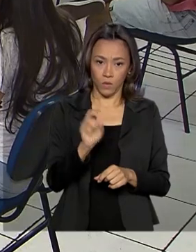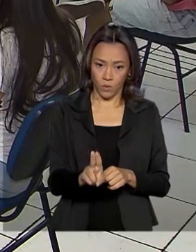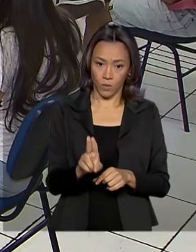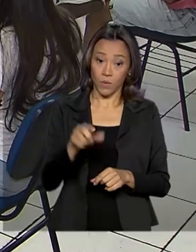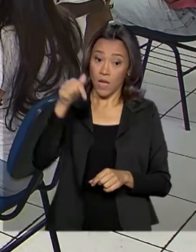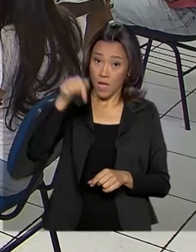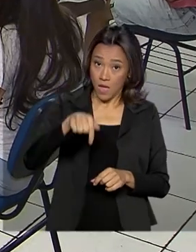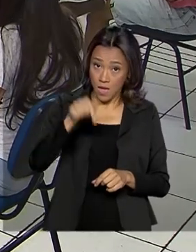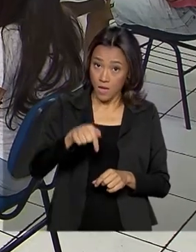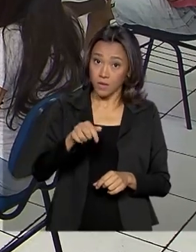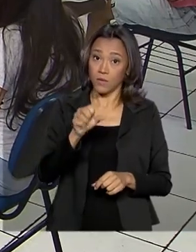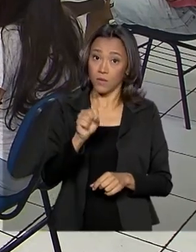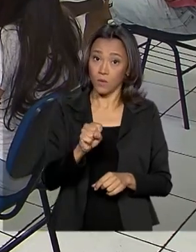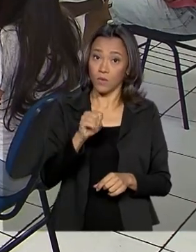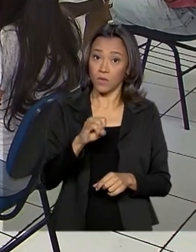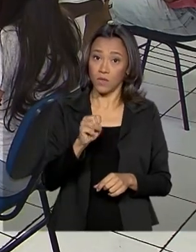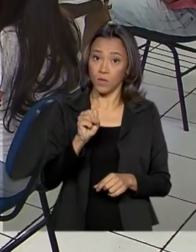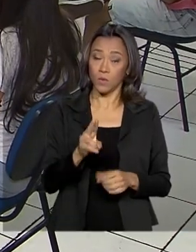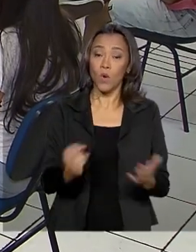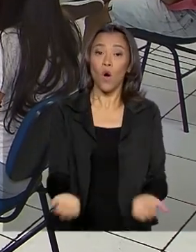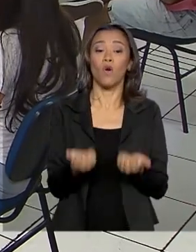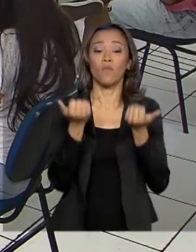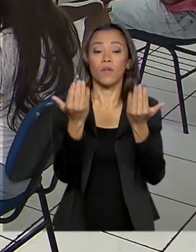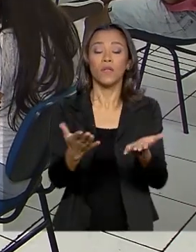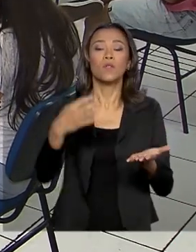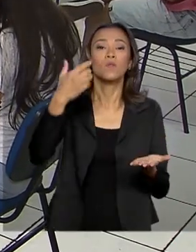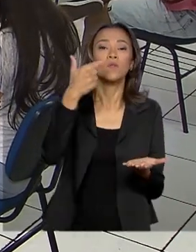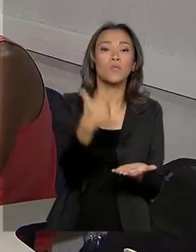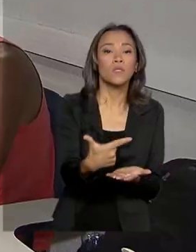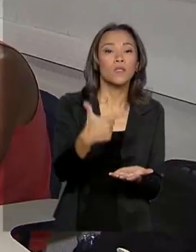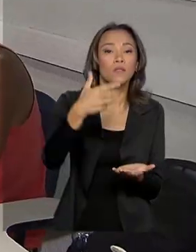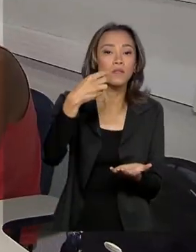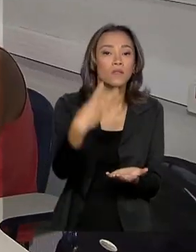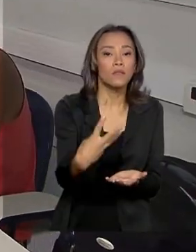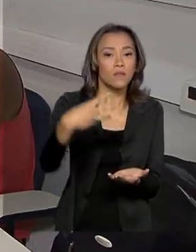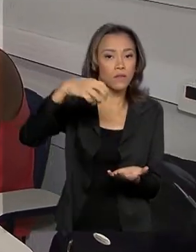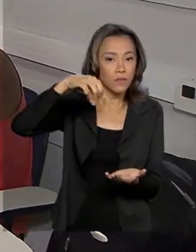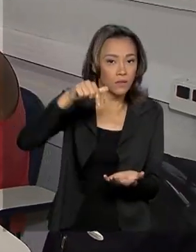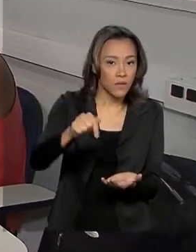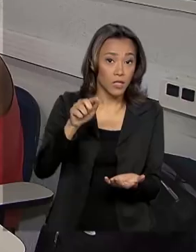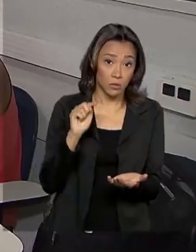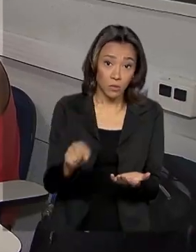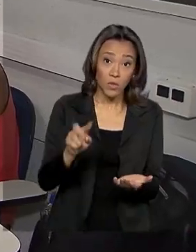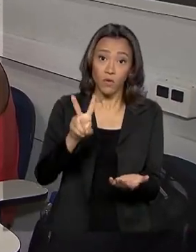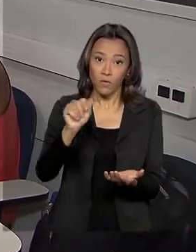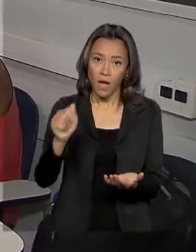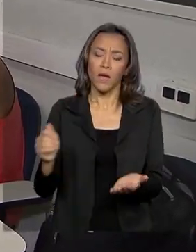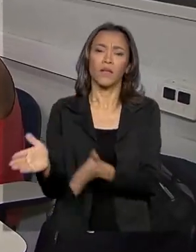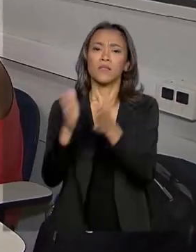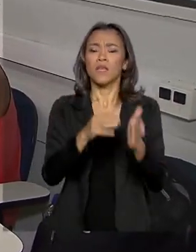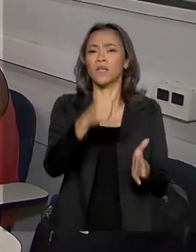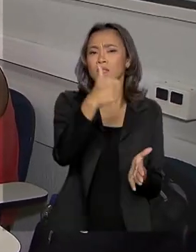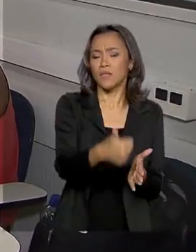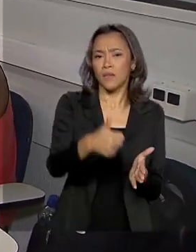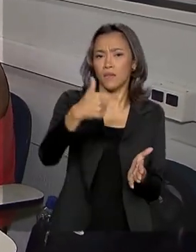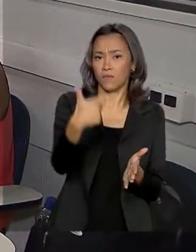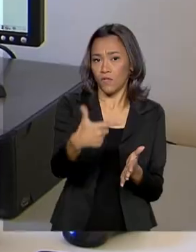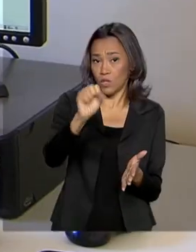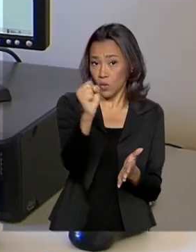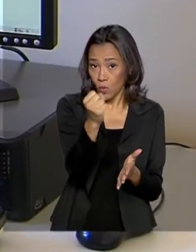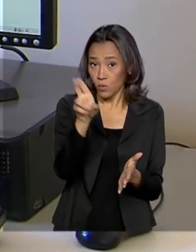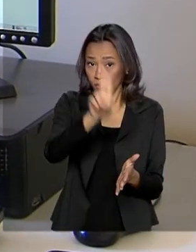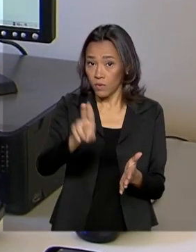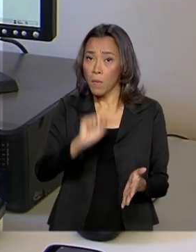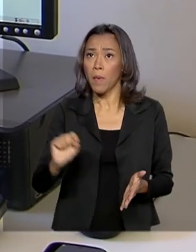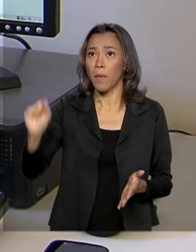edição do Sisu oferece 237 mil vagas em 128 instituições públicas de todo o país.